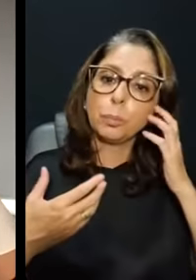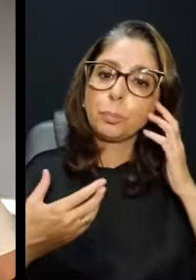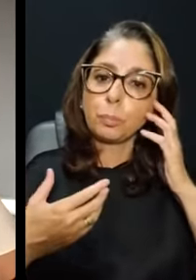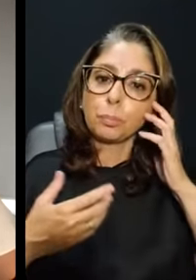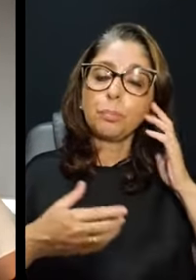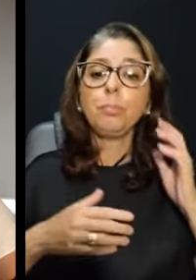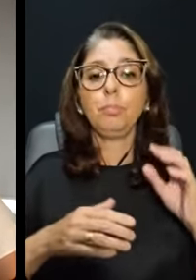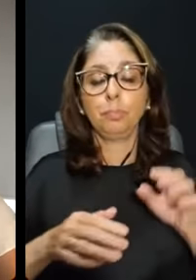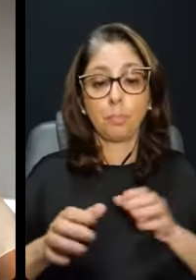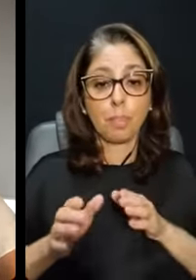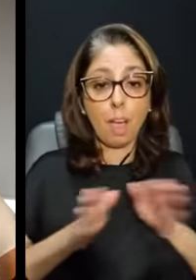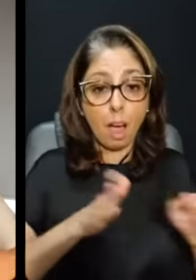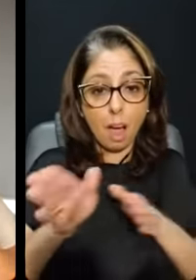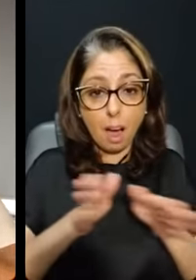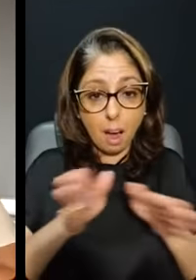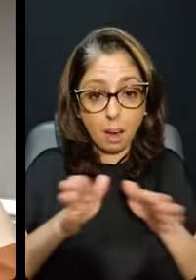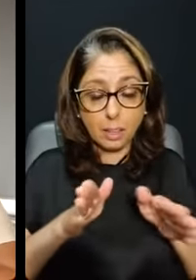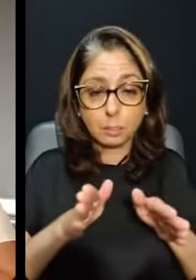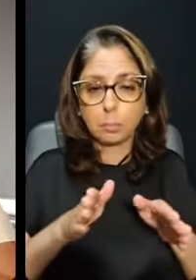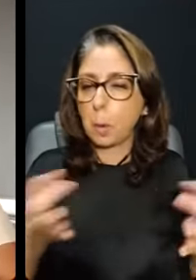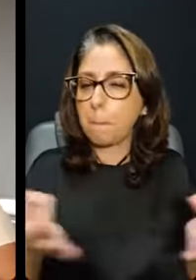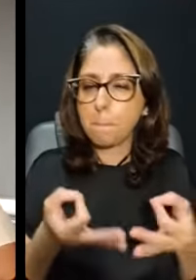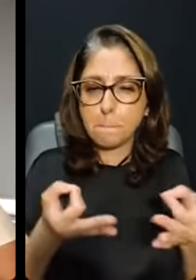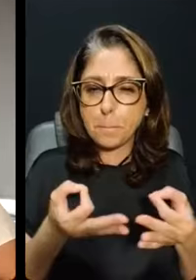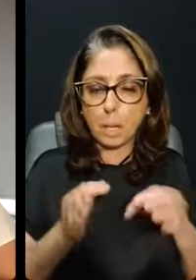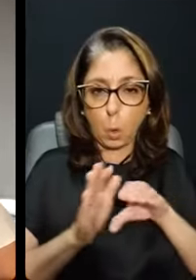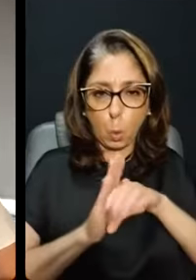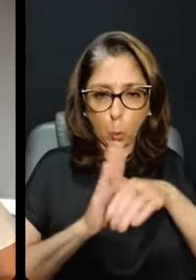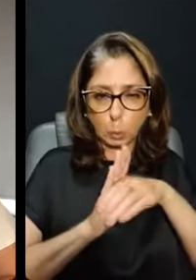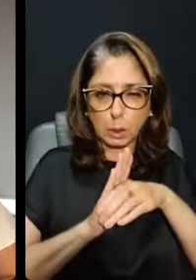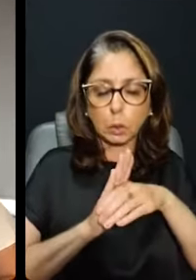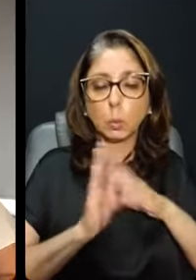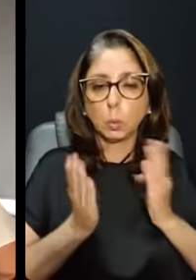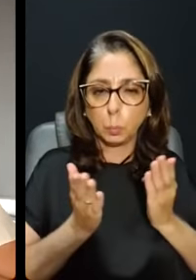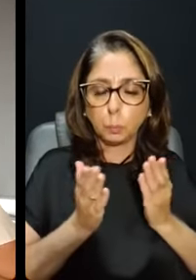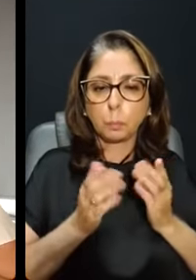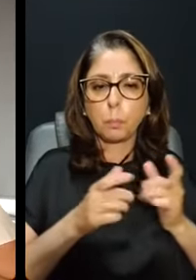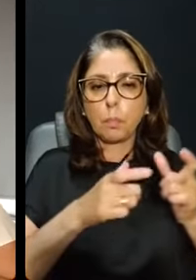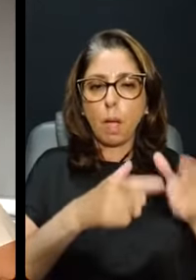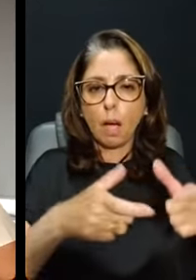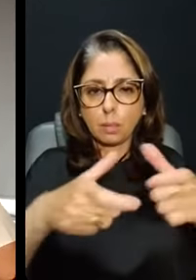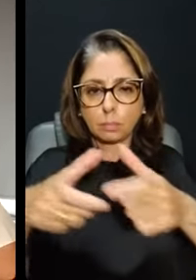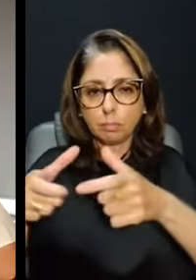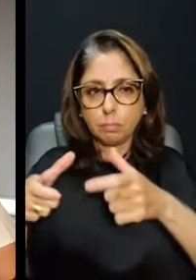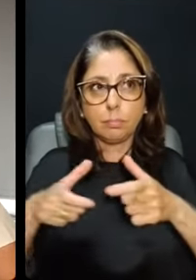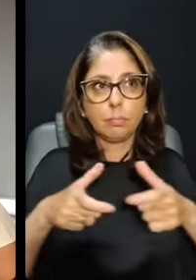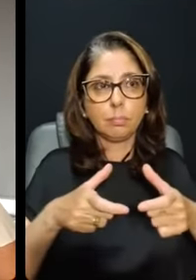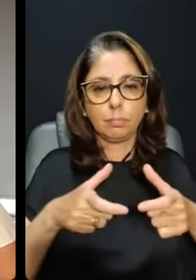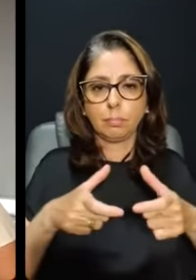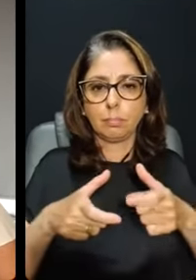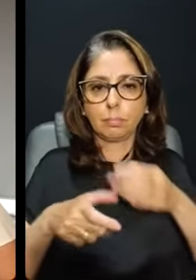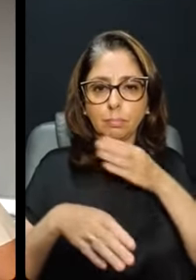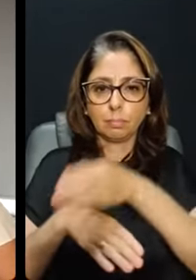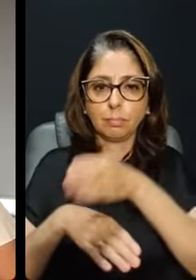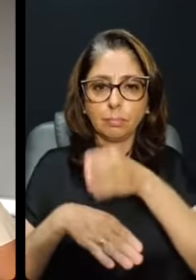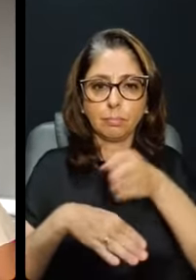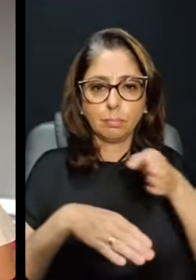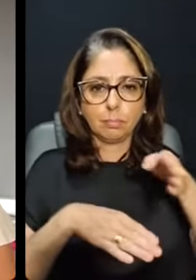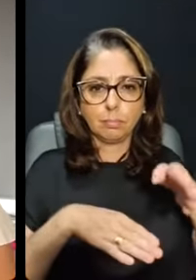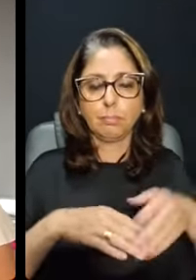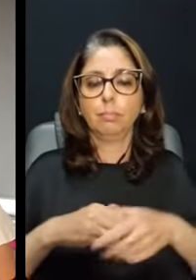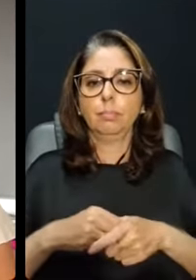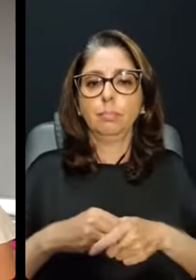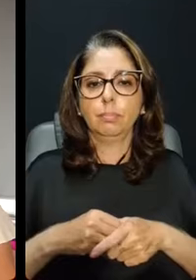é realmente perpassar todas as áreas possíveis, talvez até algumas que você nem imagina,